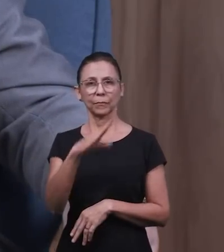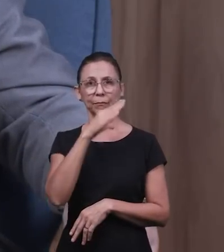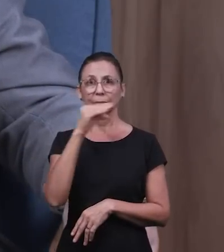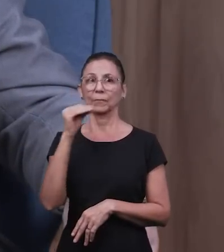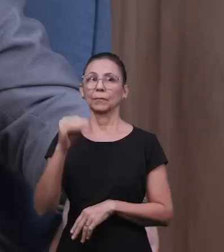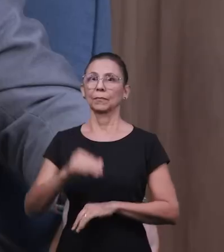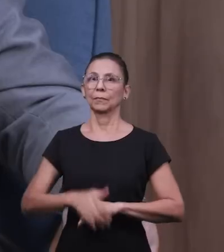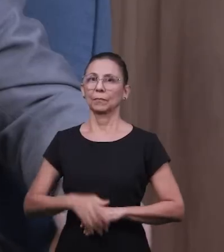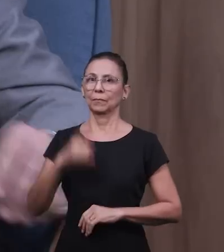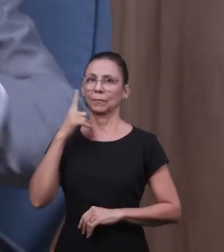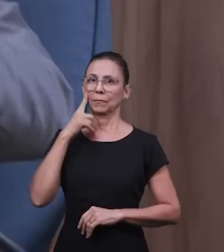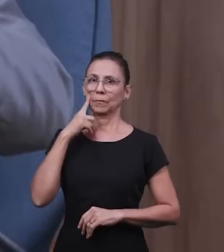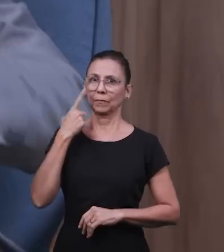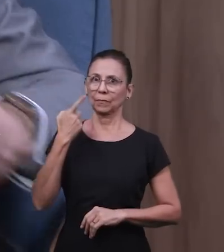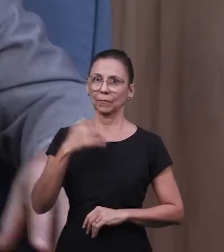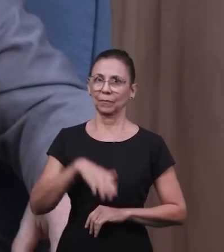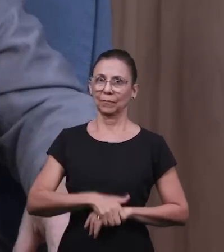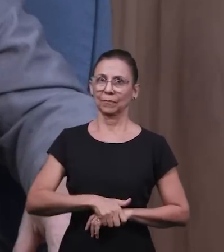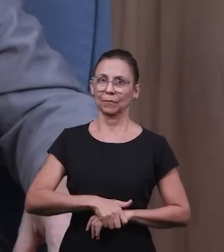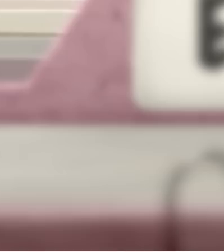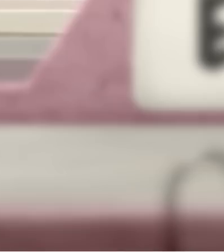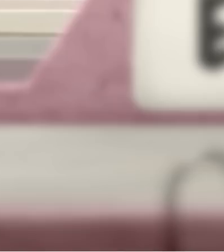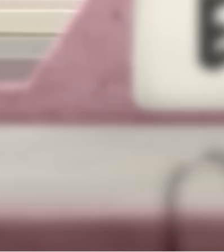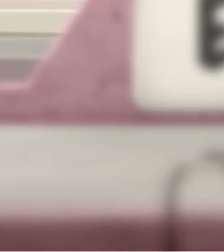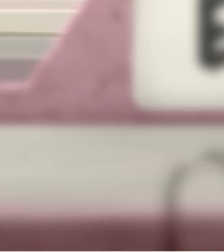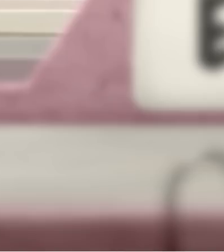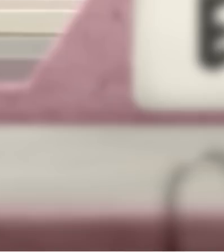suas crianças e adolescentes. Vamos assistir.